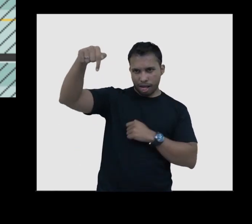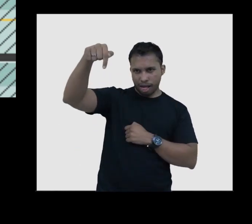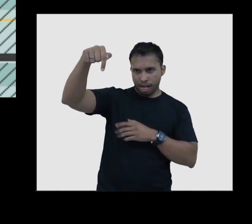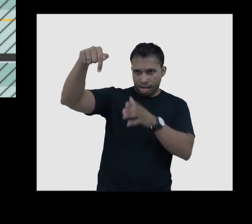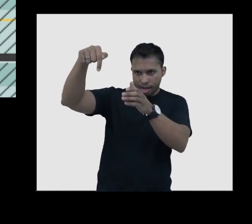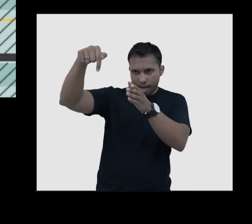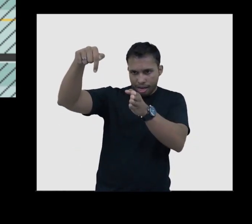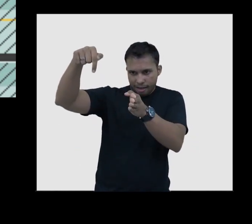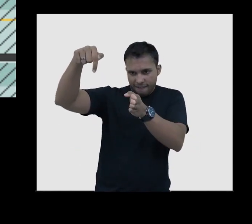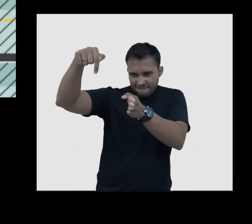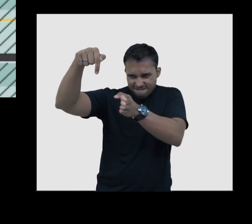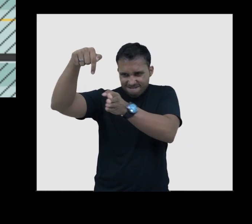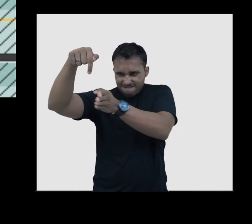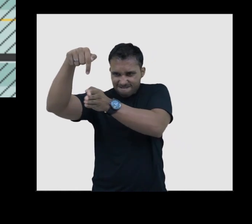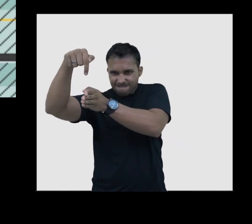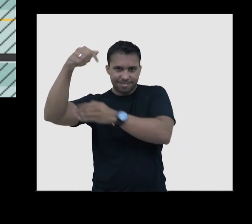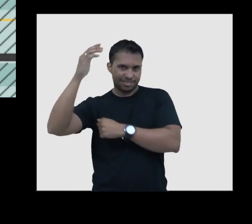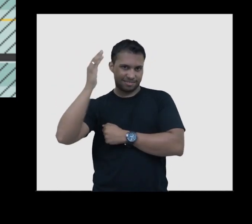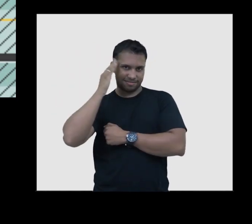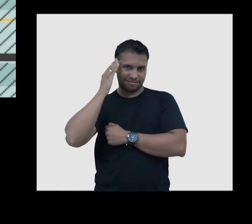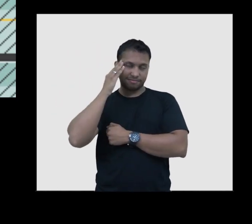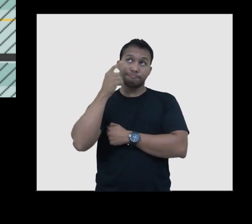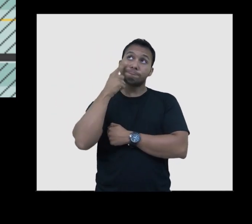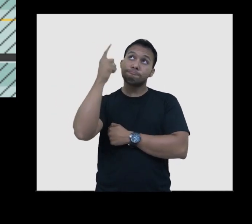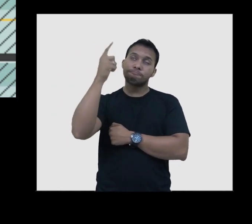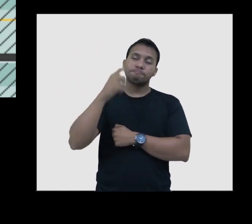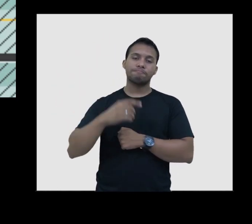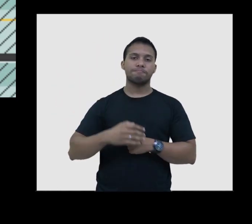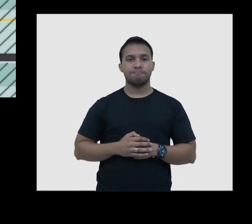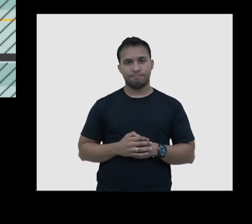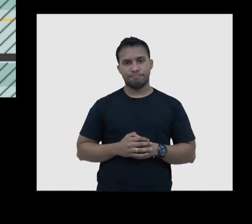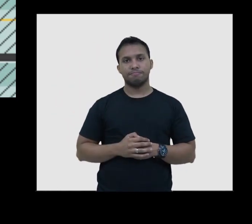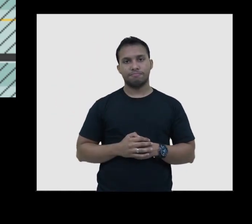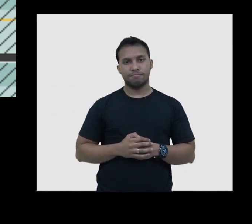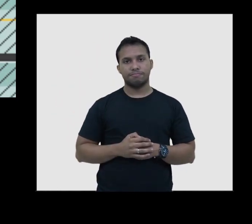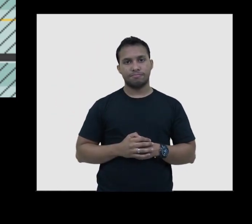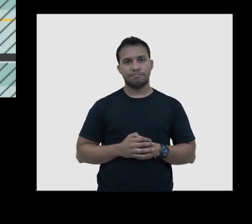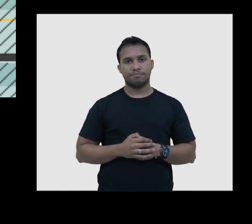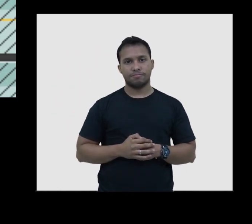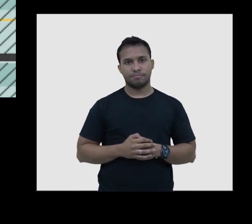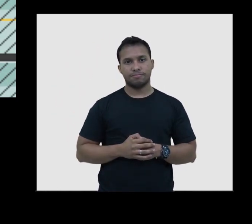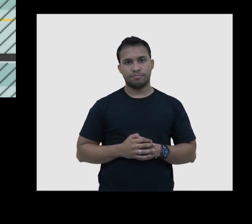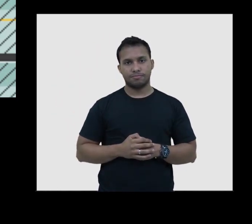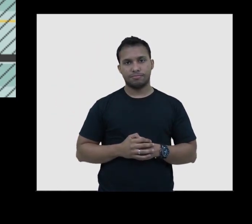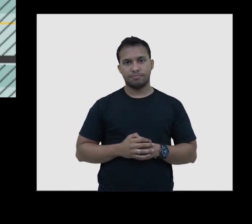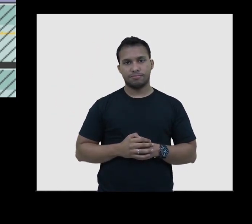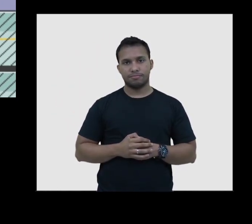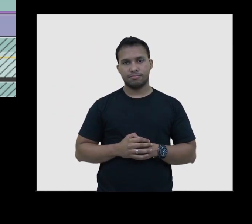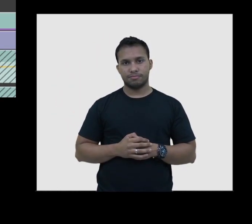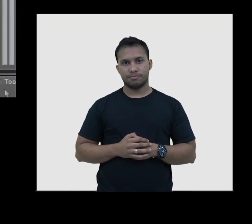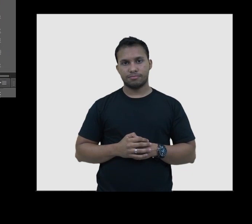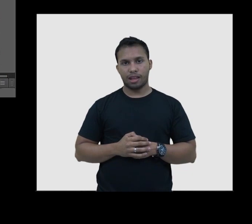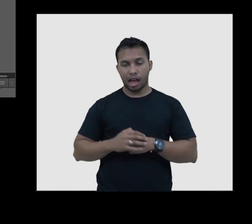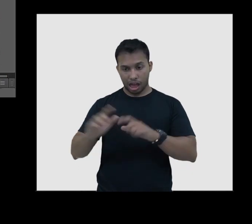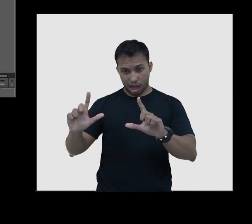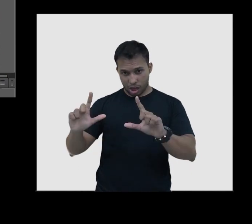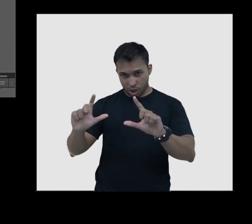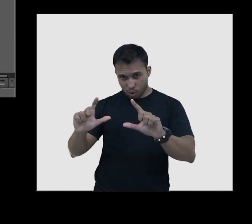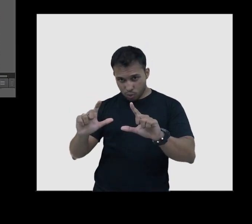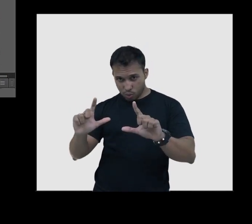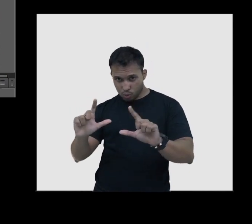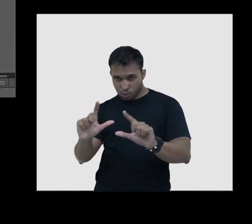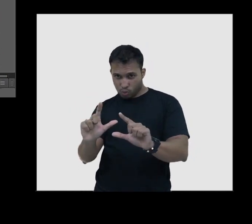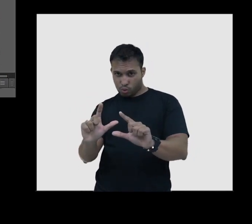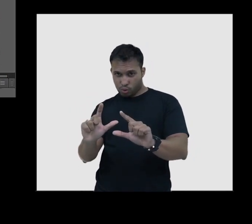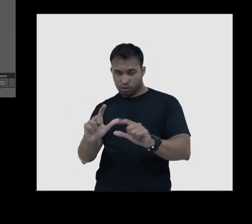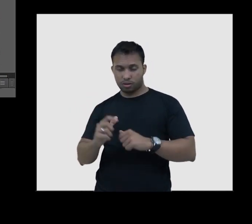gente demarcou que seria o ponto onde esse vídeo deveria ter terminado, né? Que é onde a tela está preta. Vou clicar e arrastar até ele. Ó. Vou reduzir